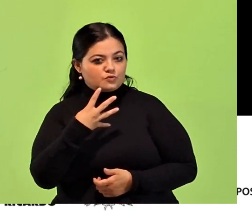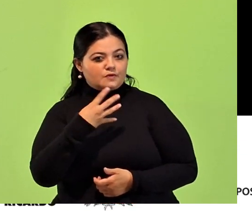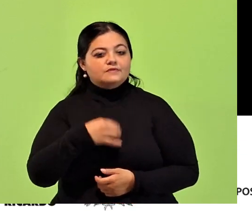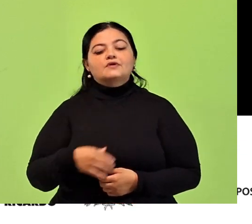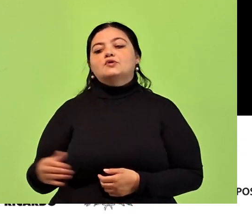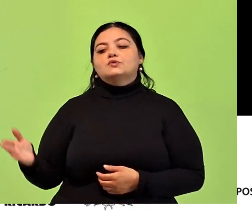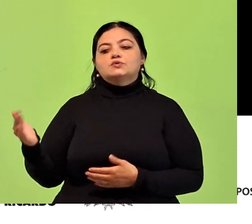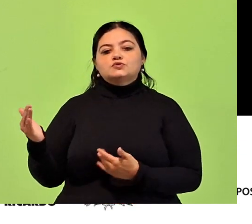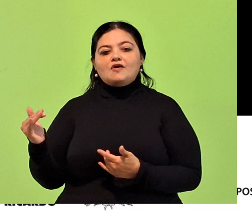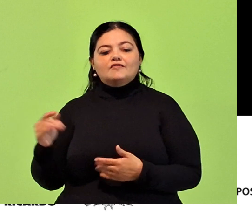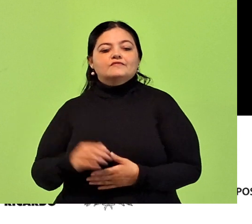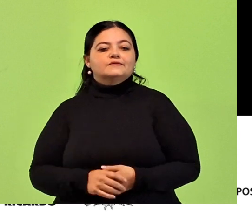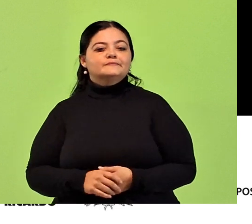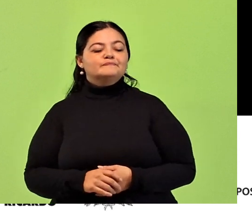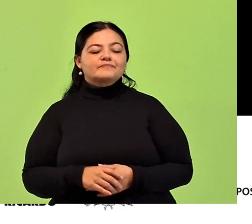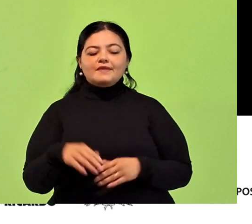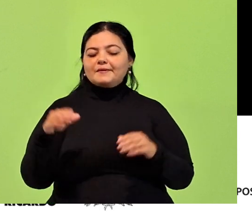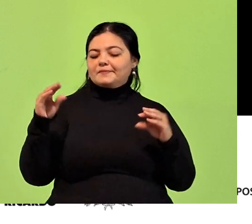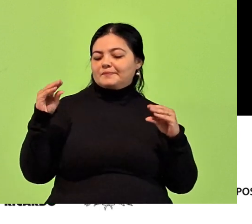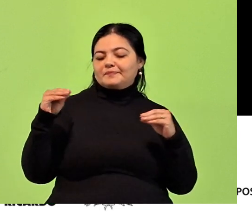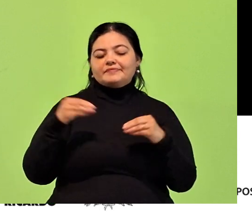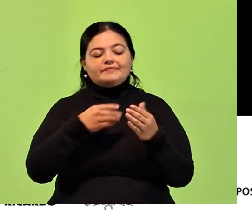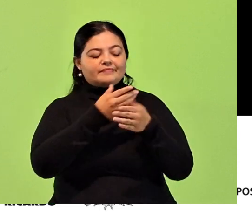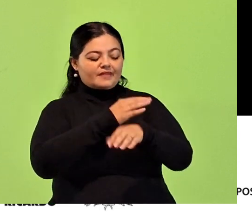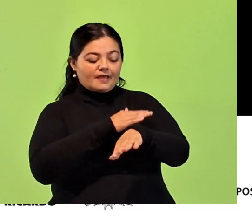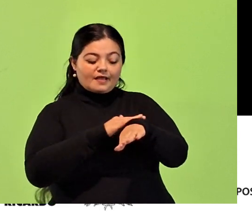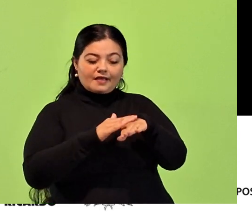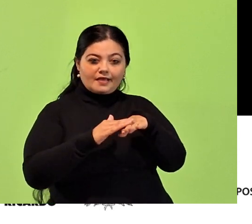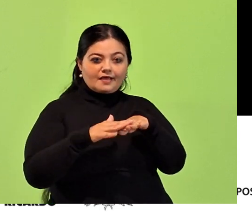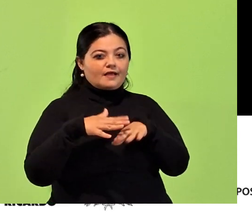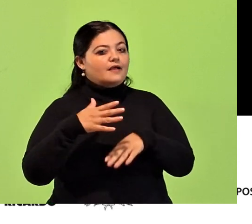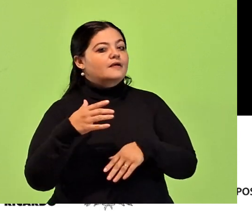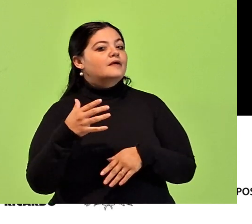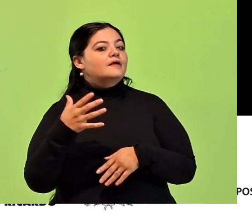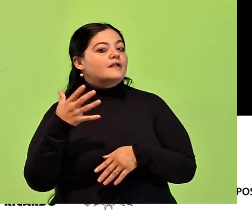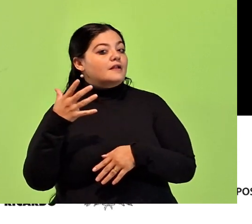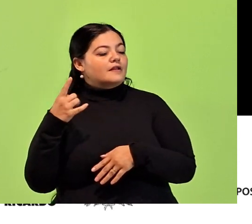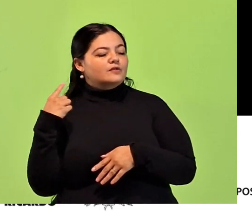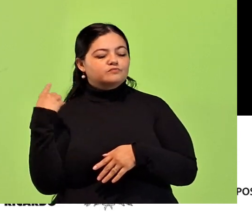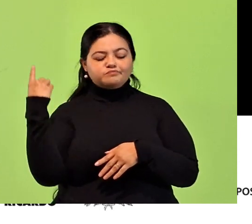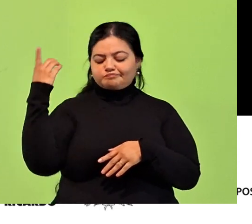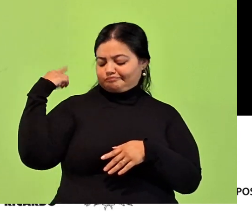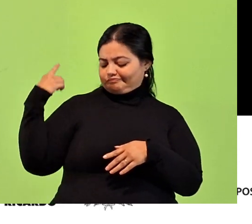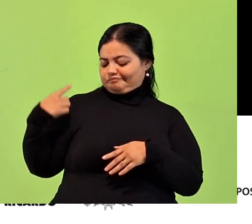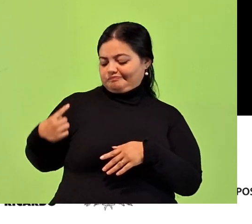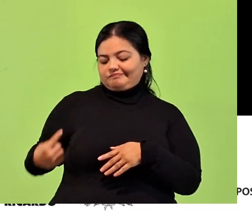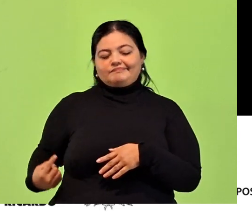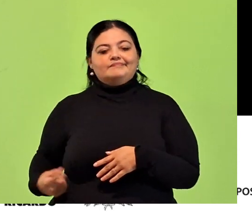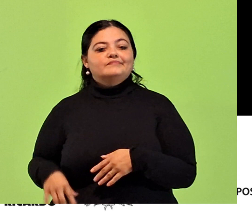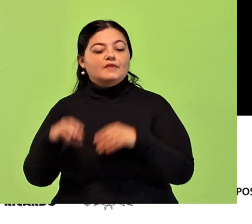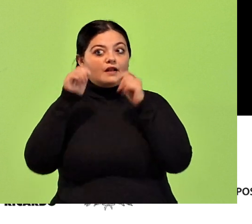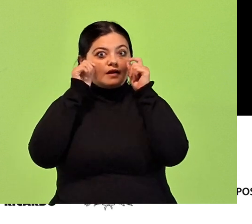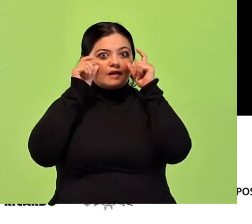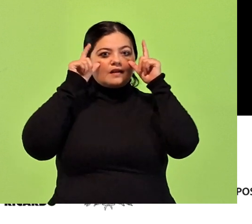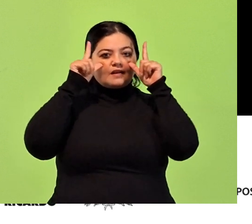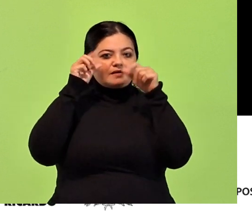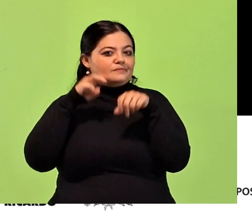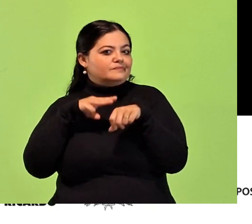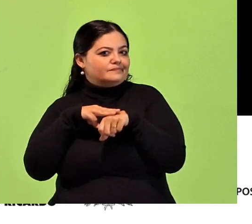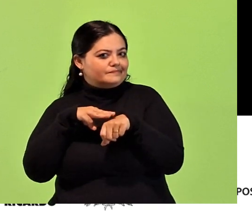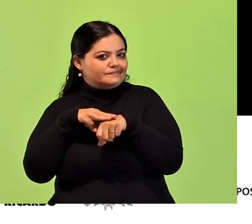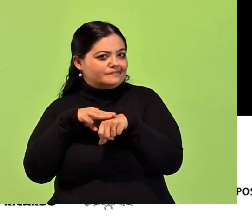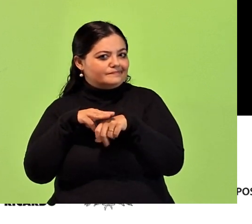anos, sou um jovem cigano de pele clara, alto, magro, de cabelos longos e cacheados e olhos grandes, ambos